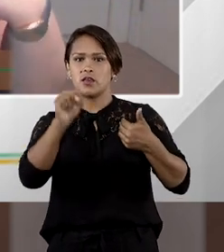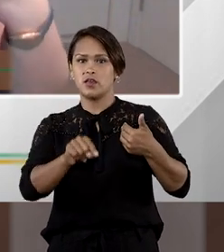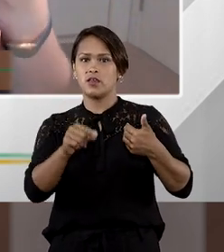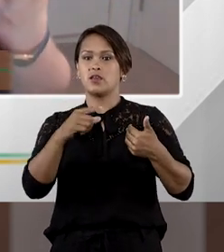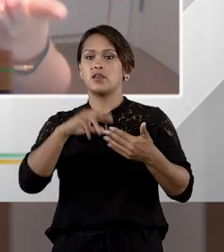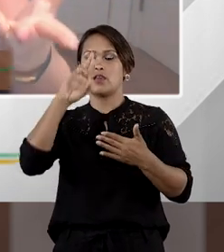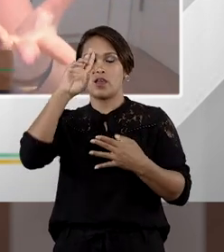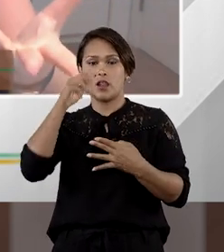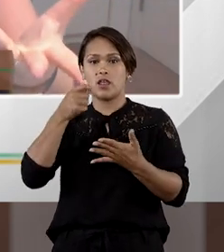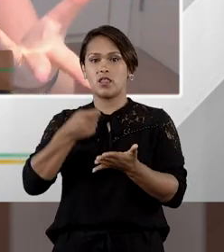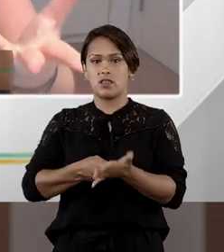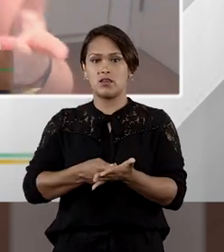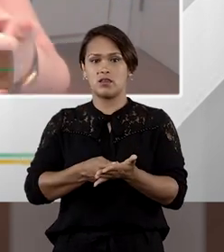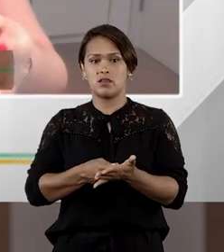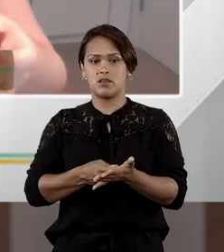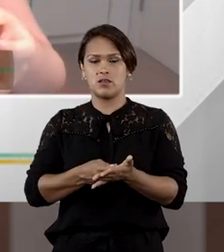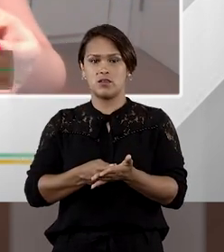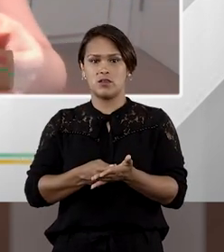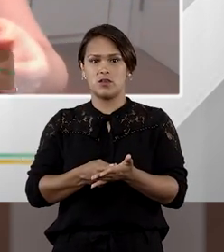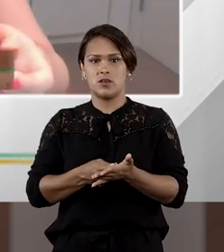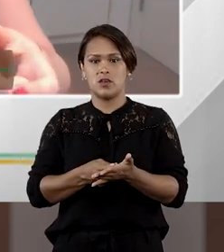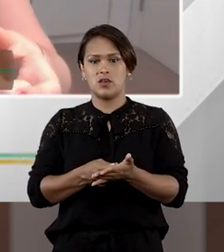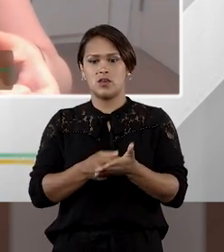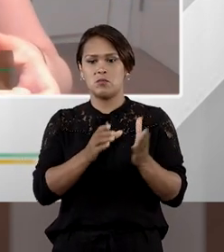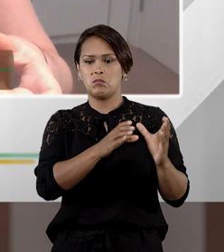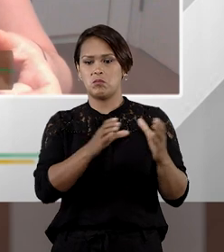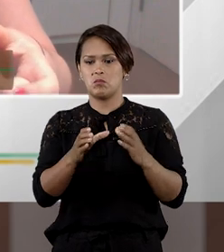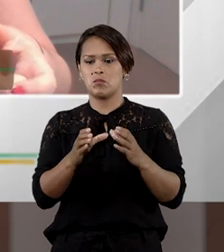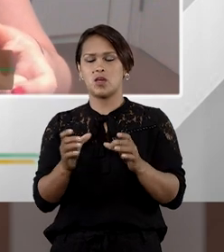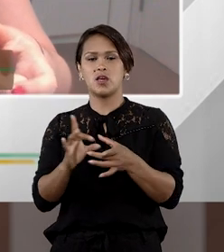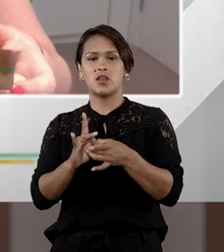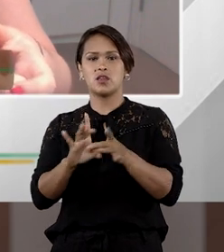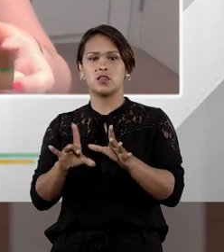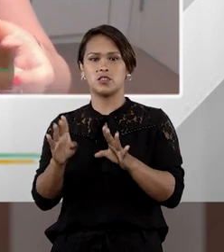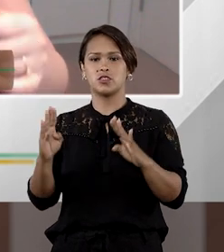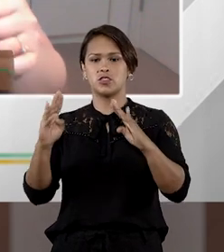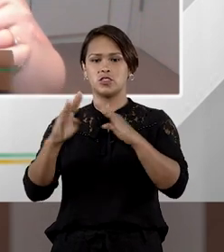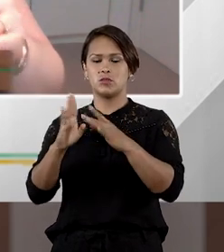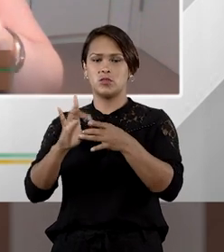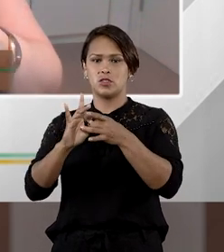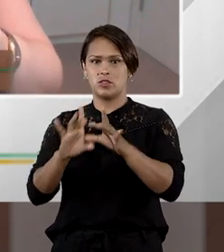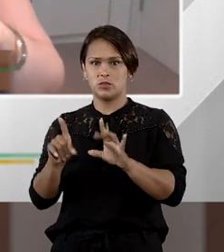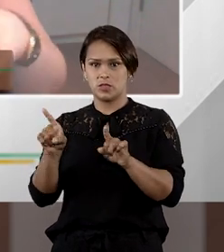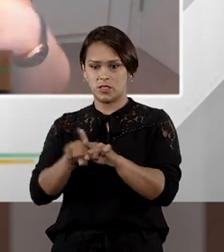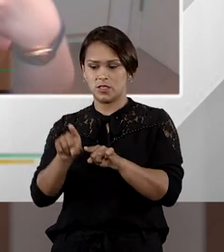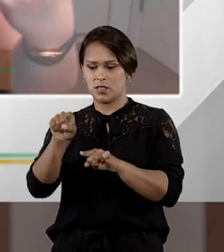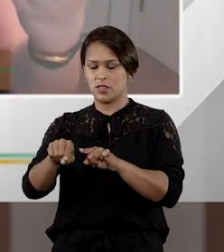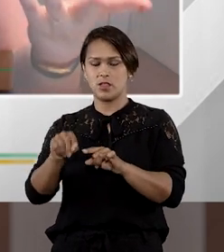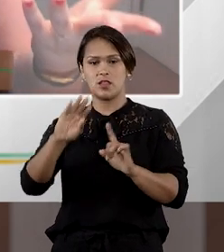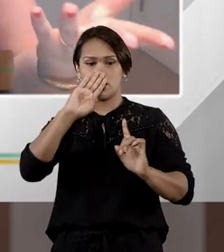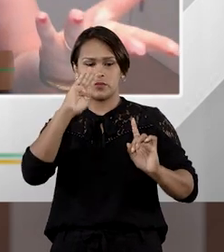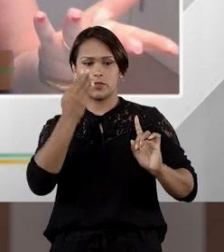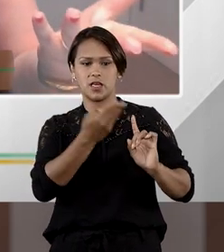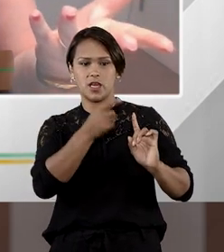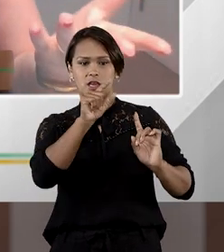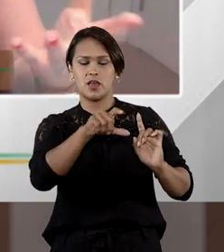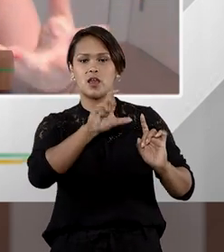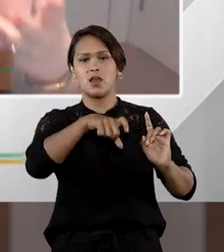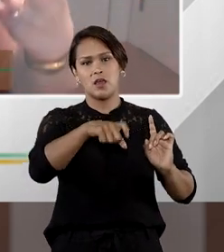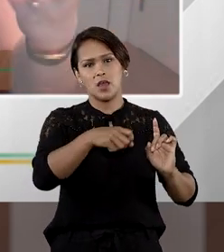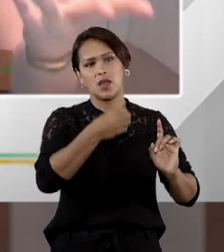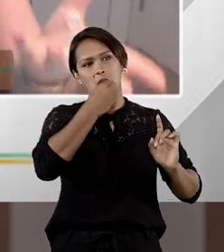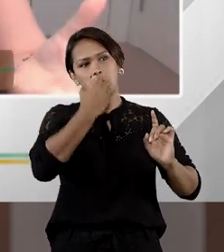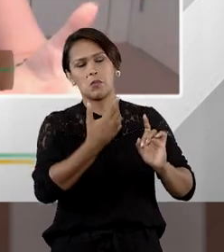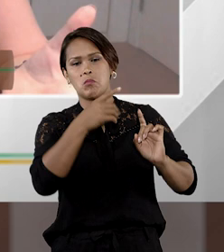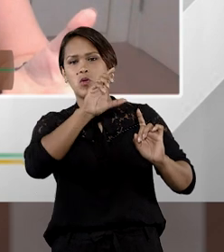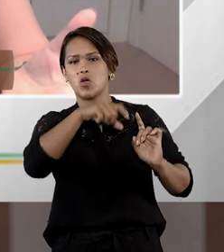aí ela decretou, para regime aberto, regime domiciliar. E aí, a parte credora agravou,